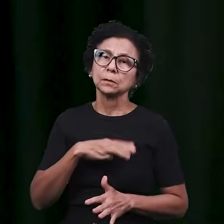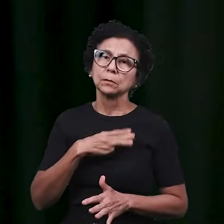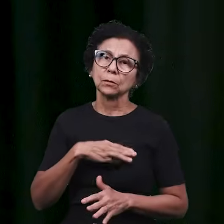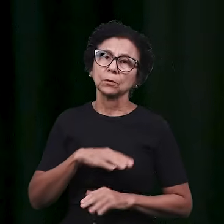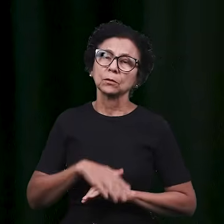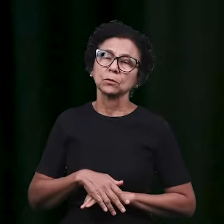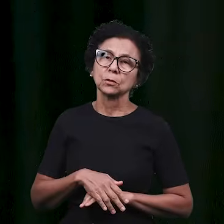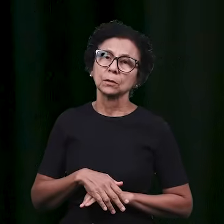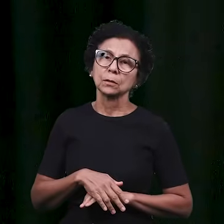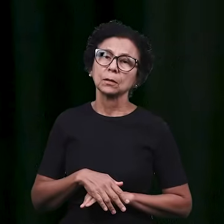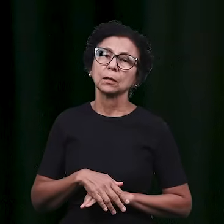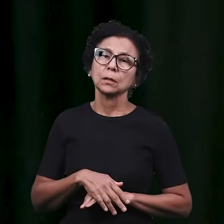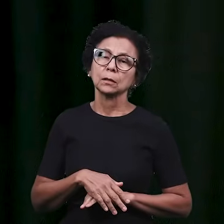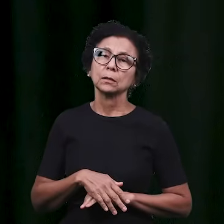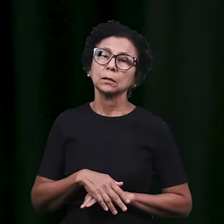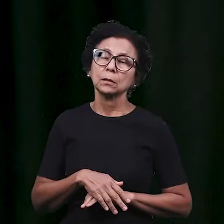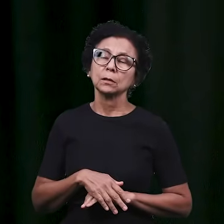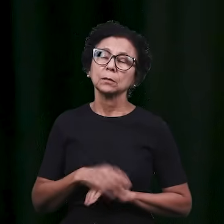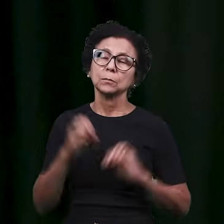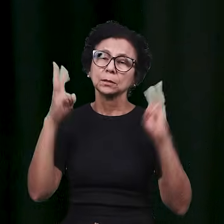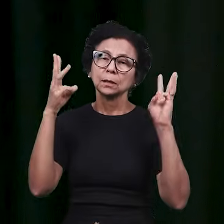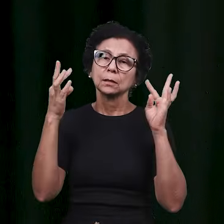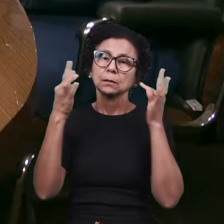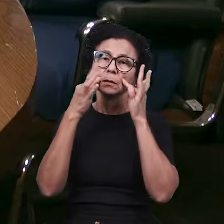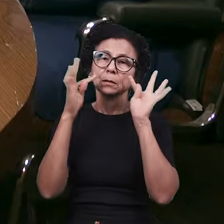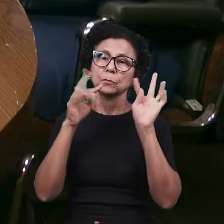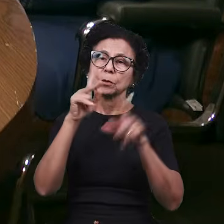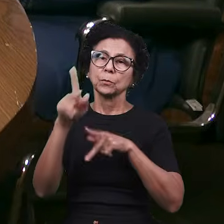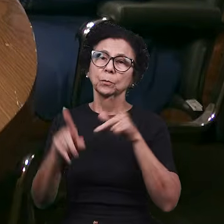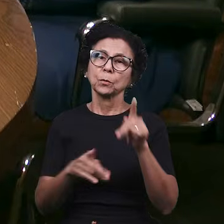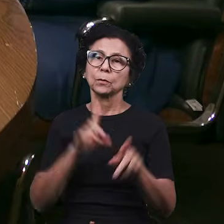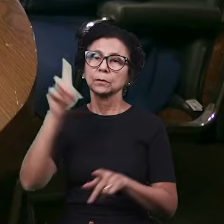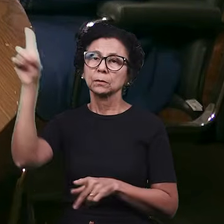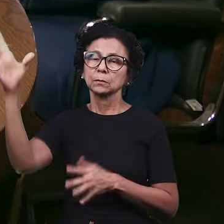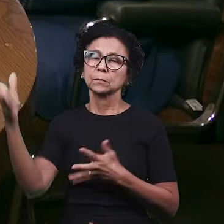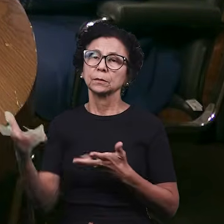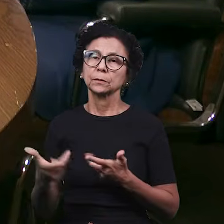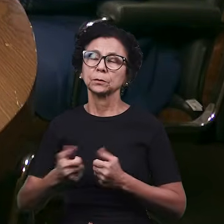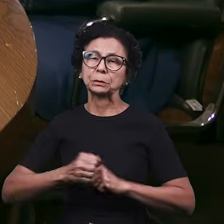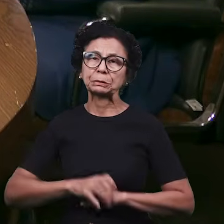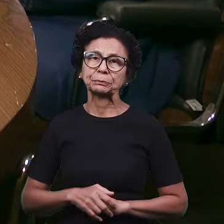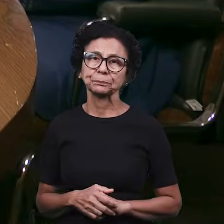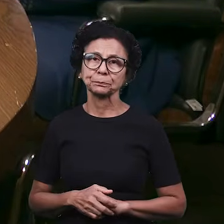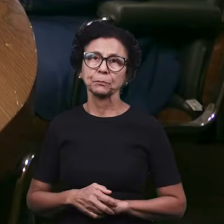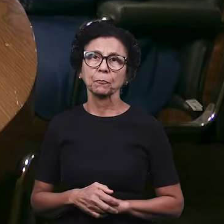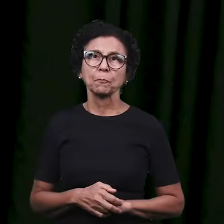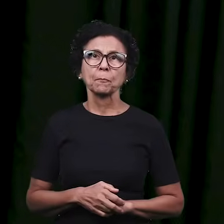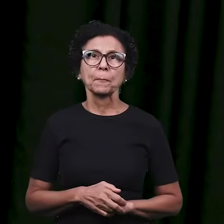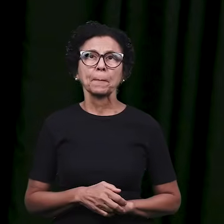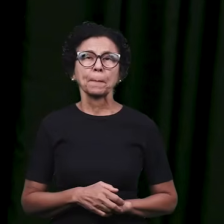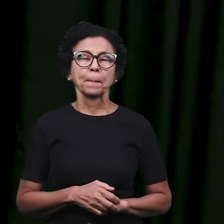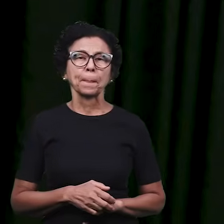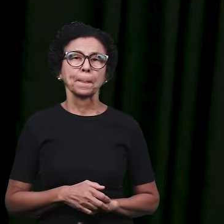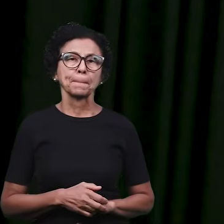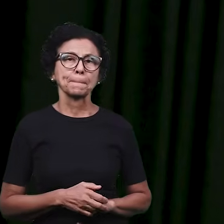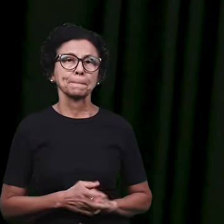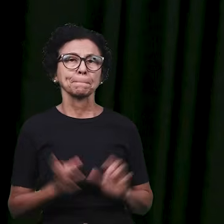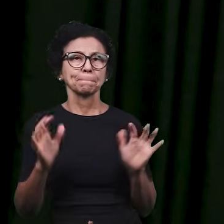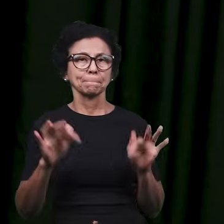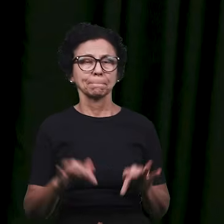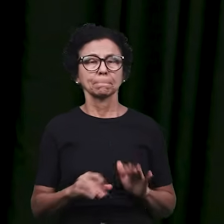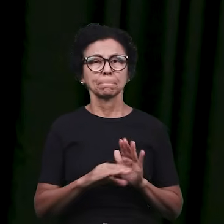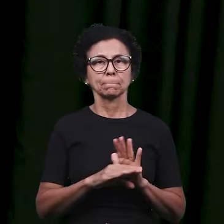o povo. Deus é um Deus maravilhoso. Glória a Deus. Bom, estamos encerrando o capítulo 31. E é você que